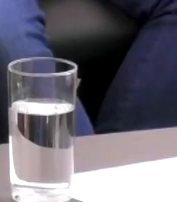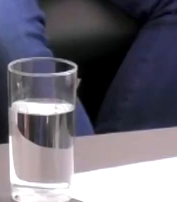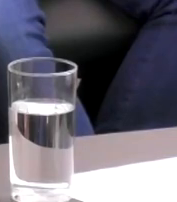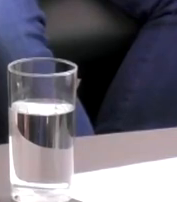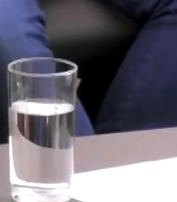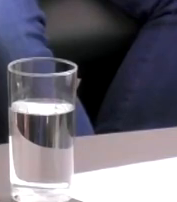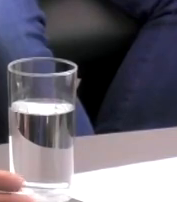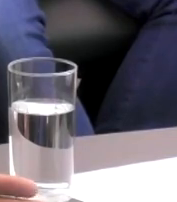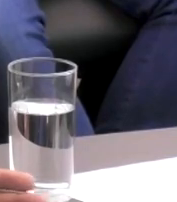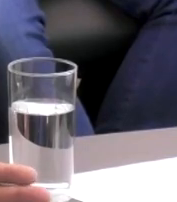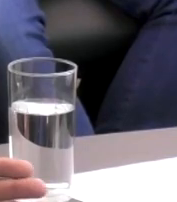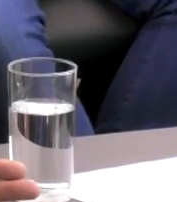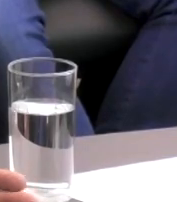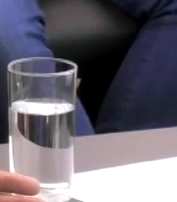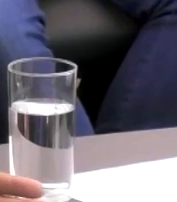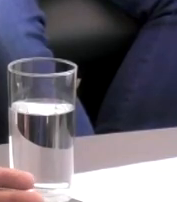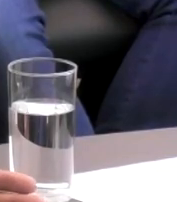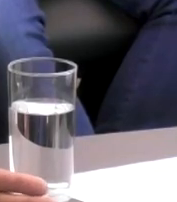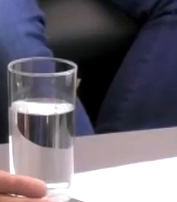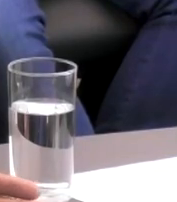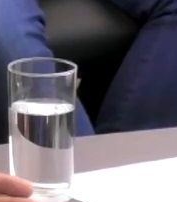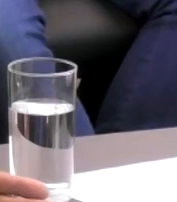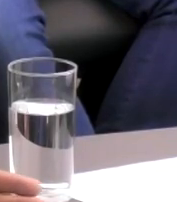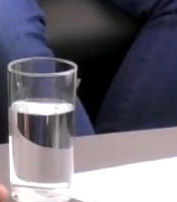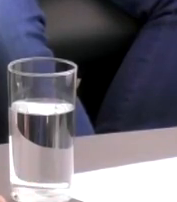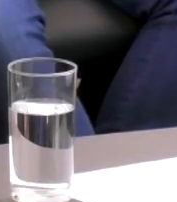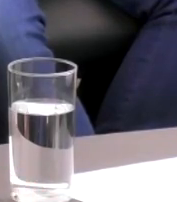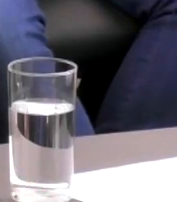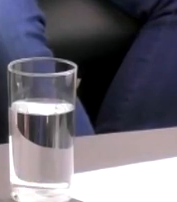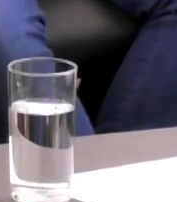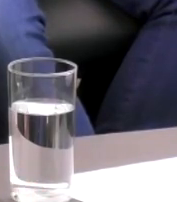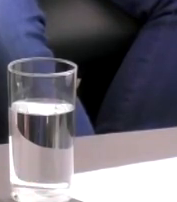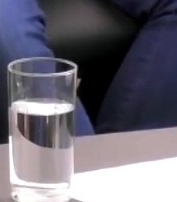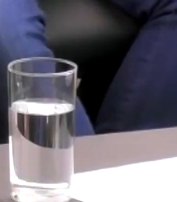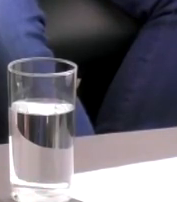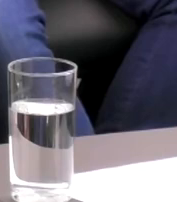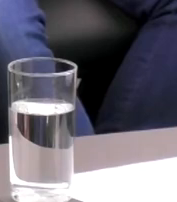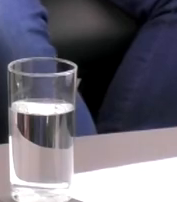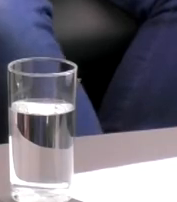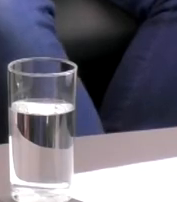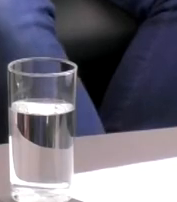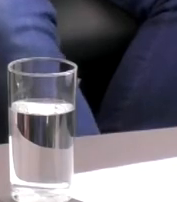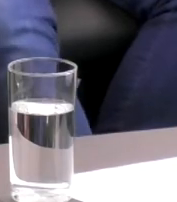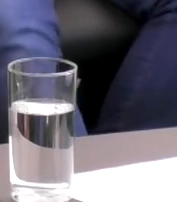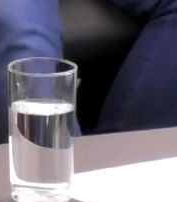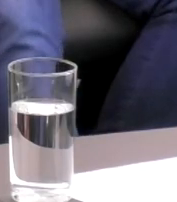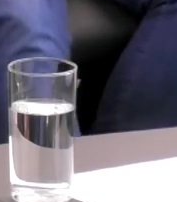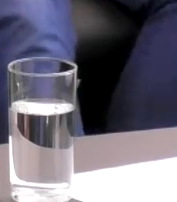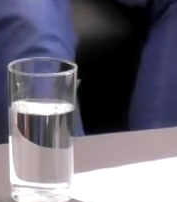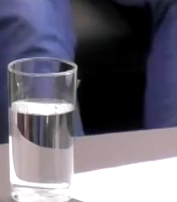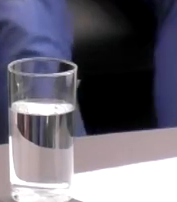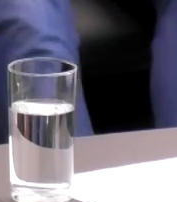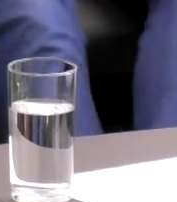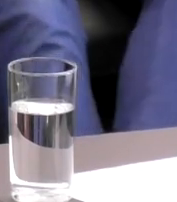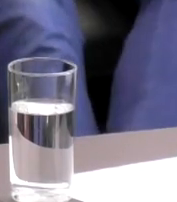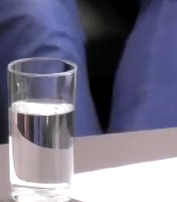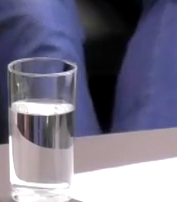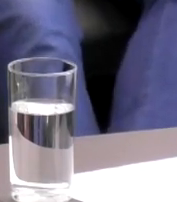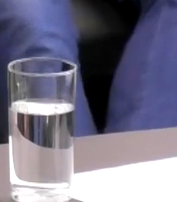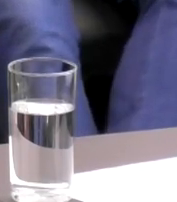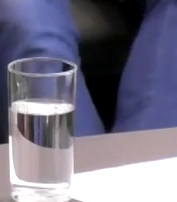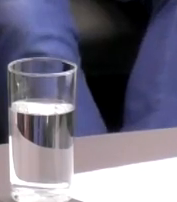que pessoas, eu acho que capacitadas, não estavam hábitas para fazer. Entendeu? Então,